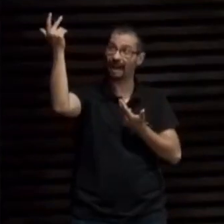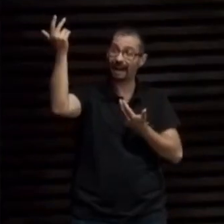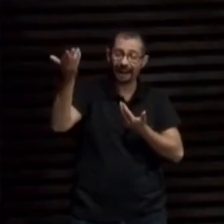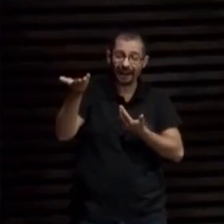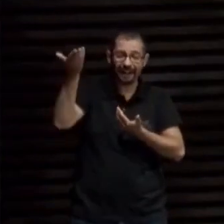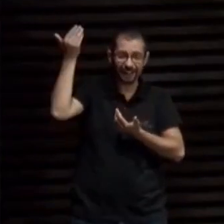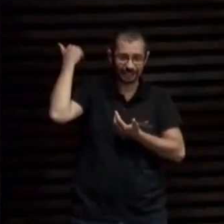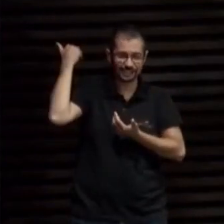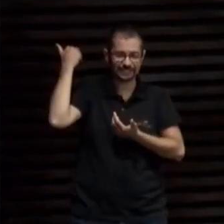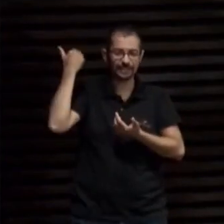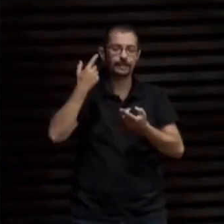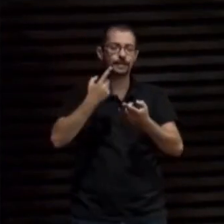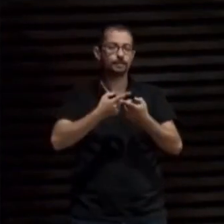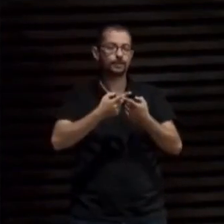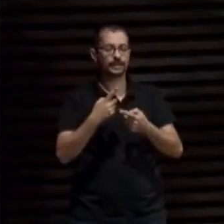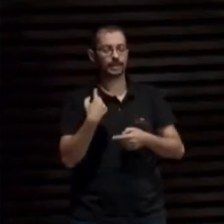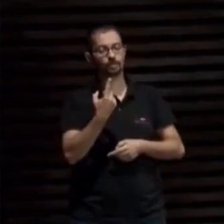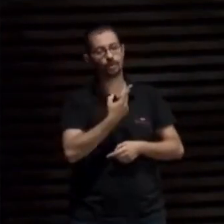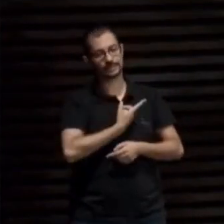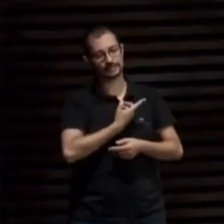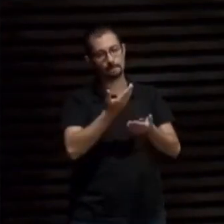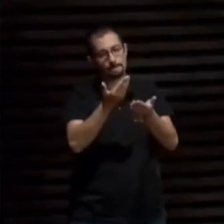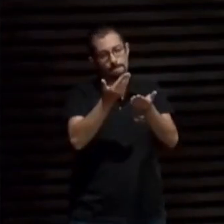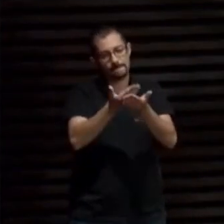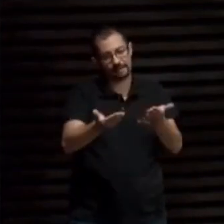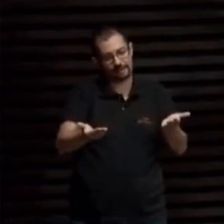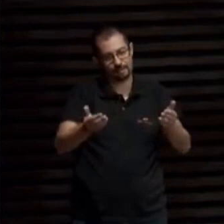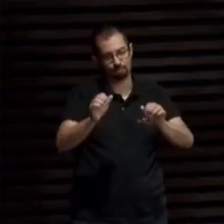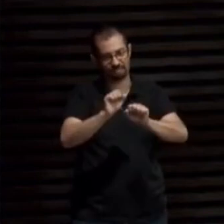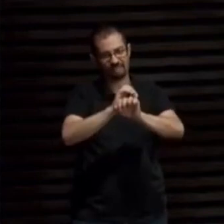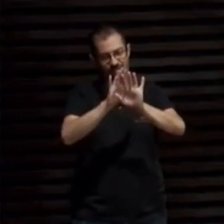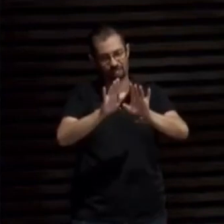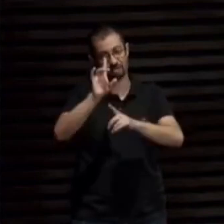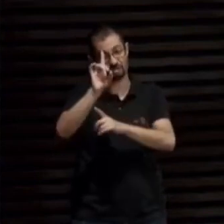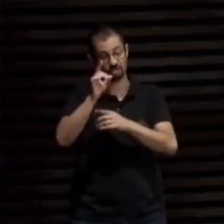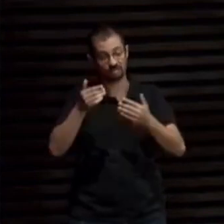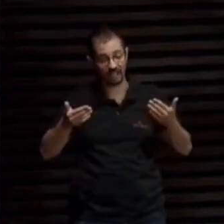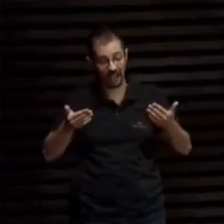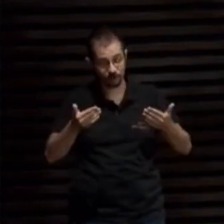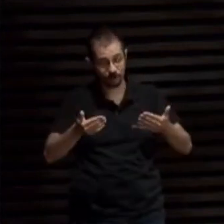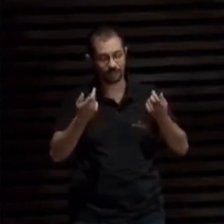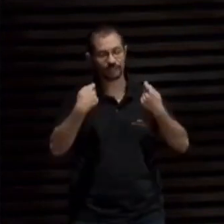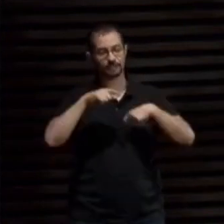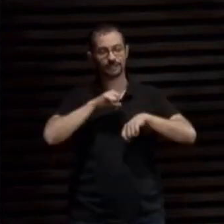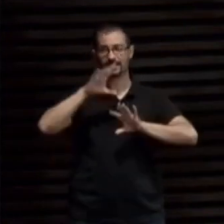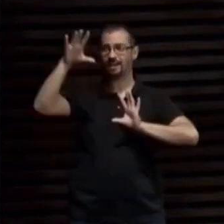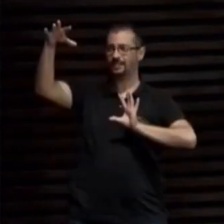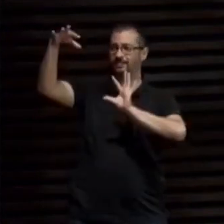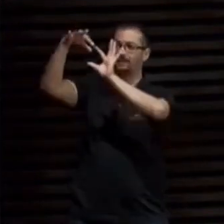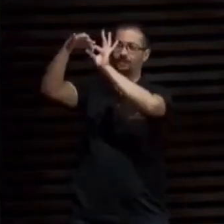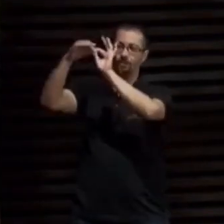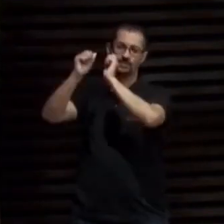Porque nós fomos destituídos da glória de Deus, e agora precisávamos ser reconciliados